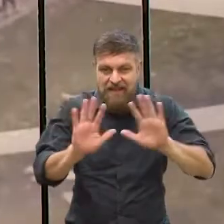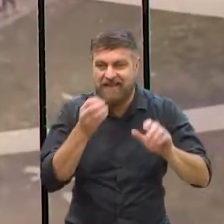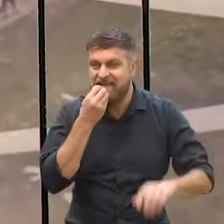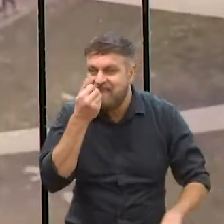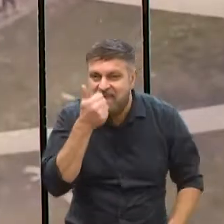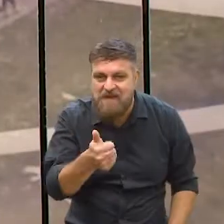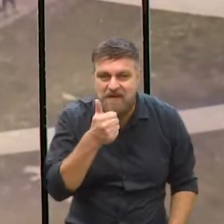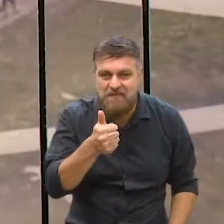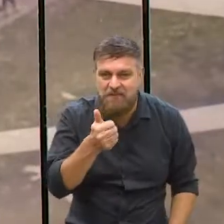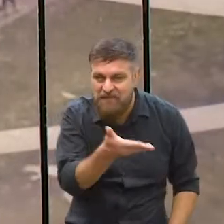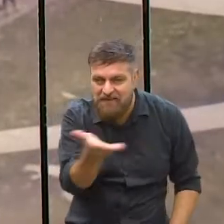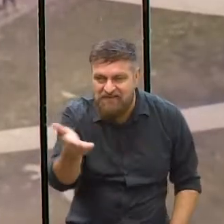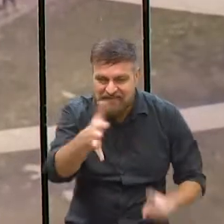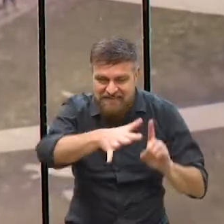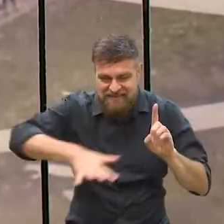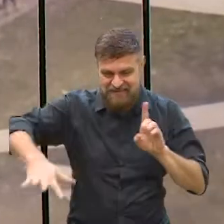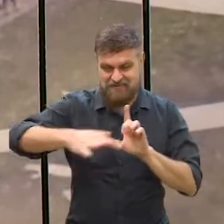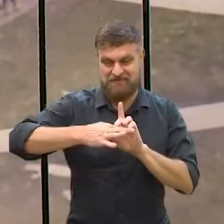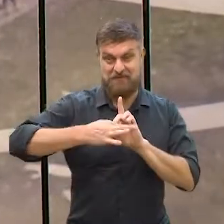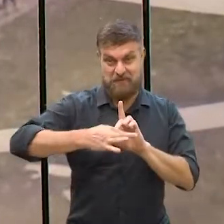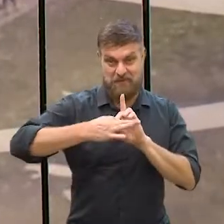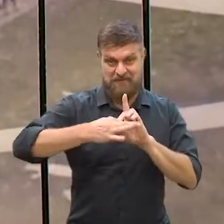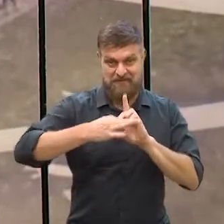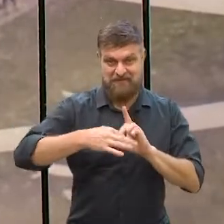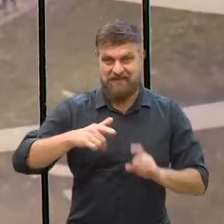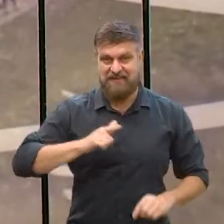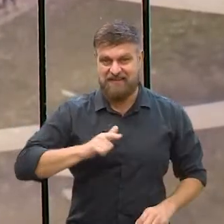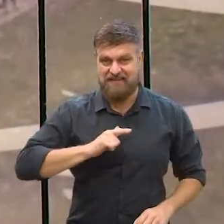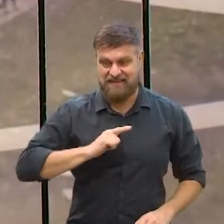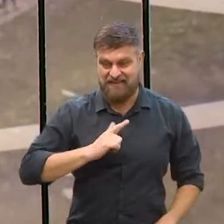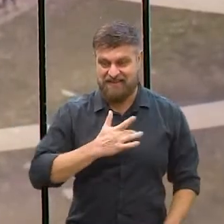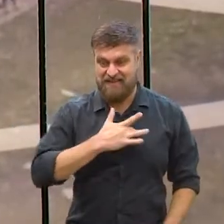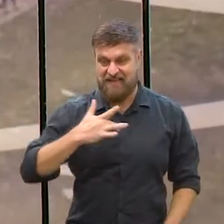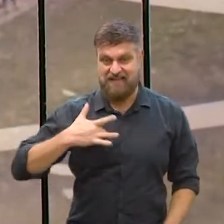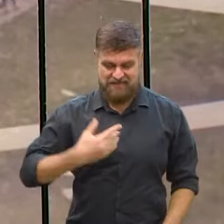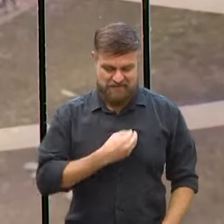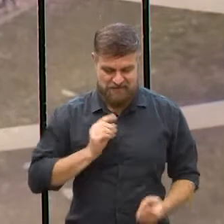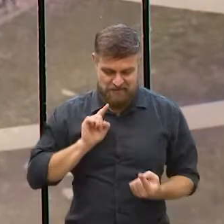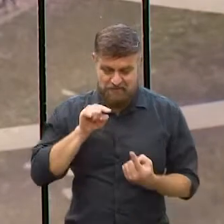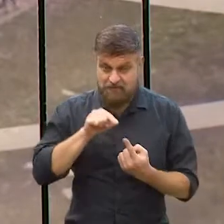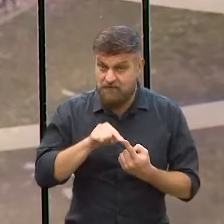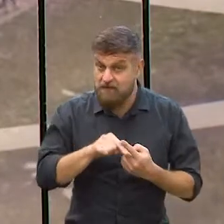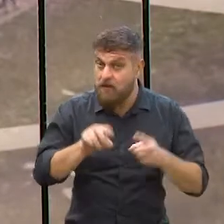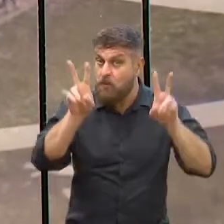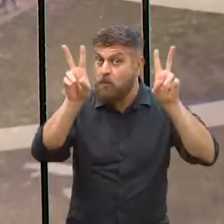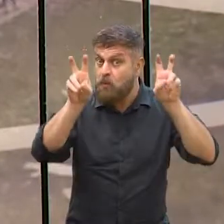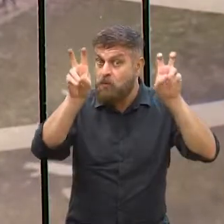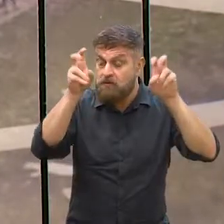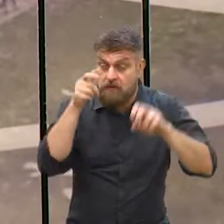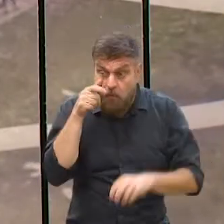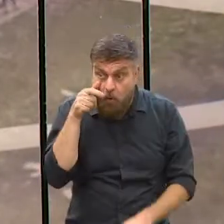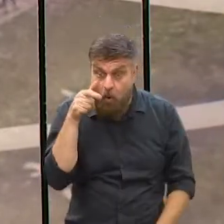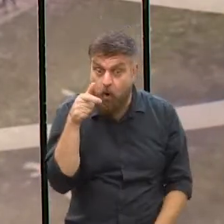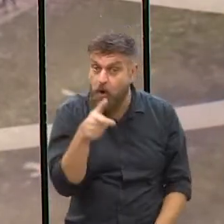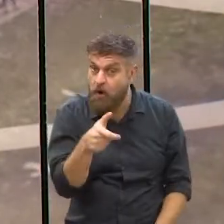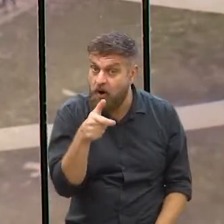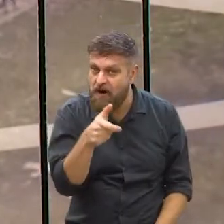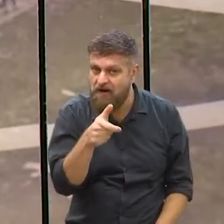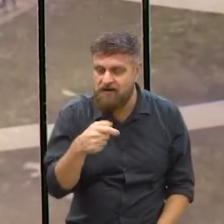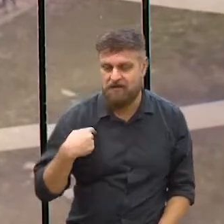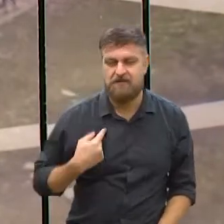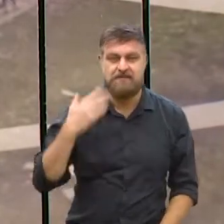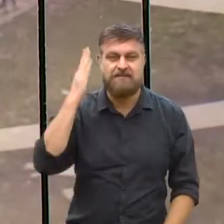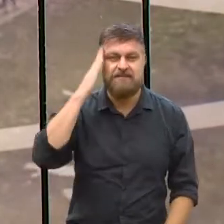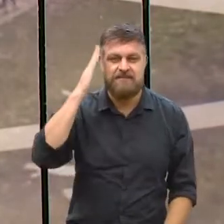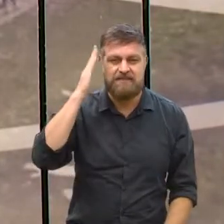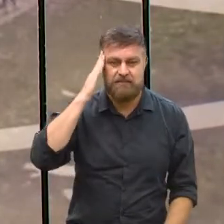que bom que você está conosco, porque estamos com mais um Saúde é Vida, com assunto interessante. Nós